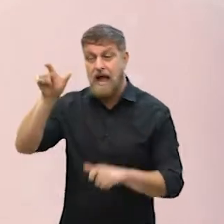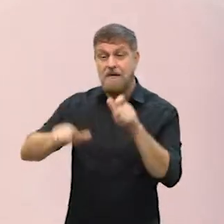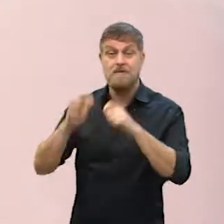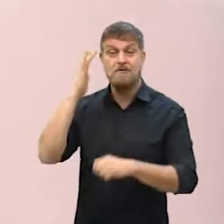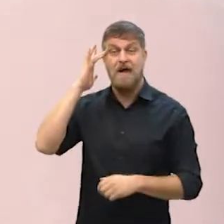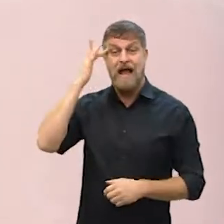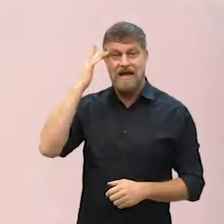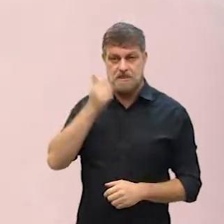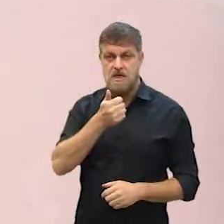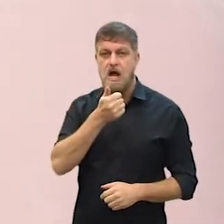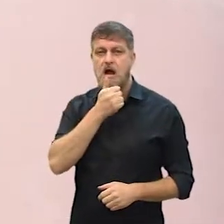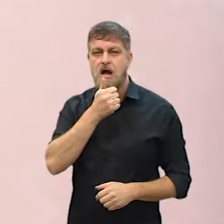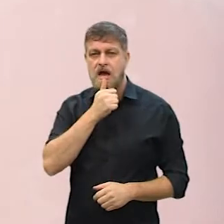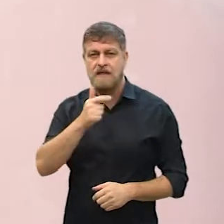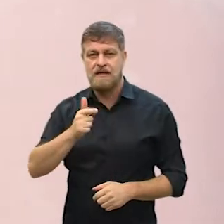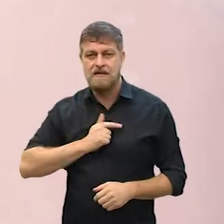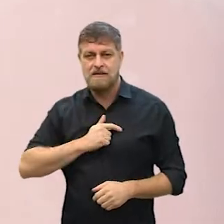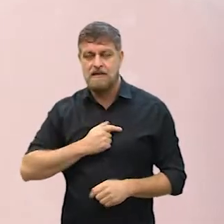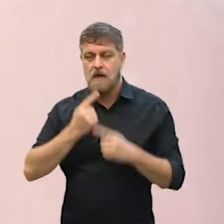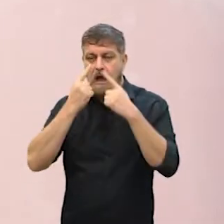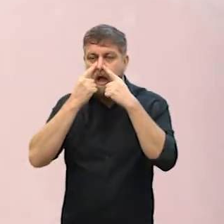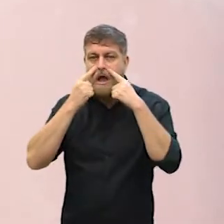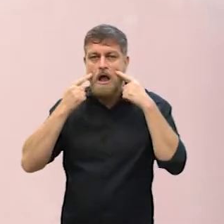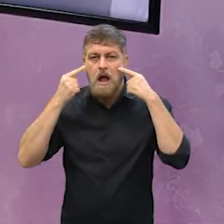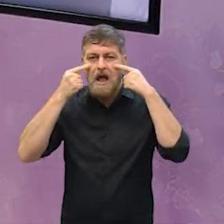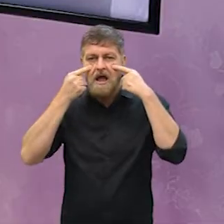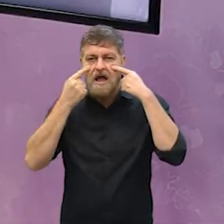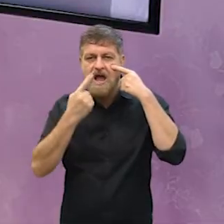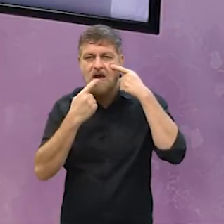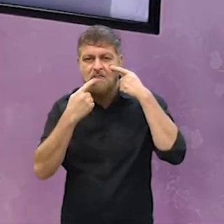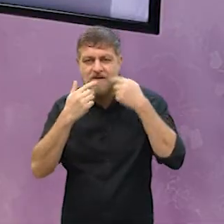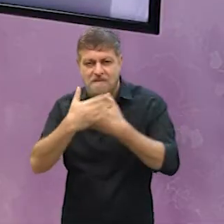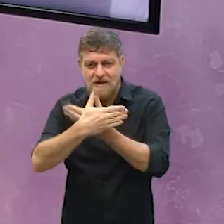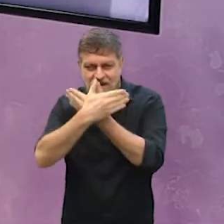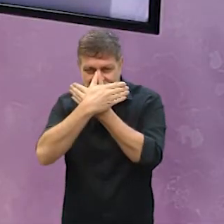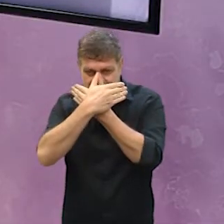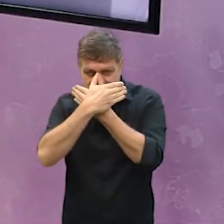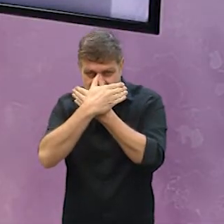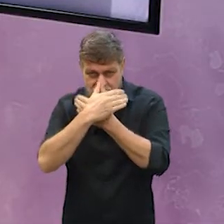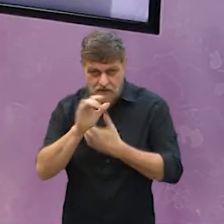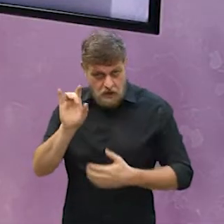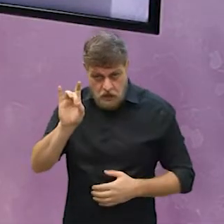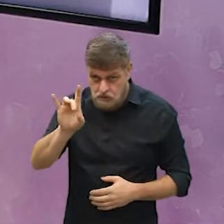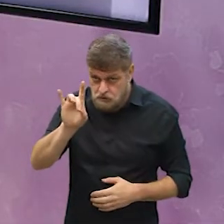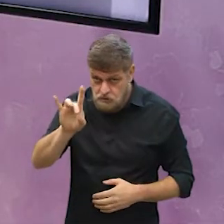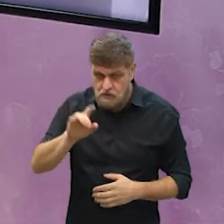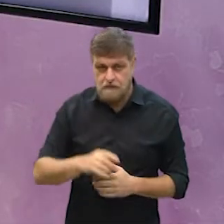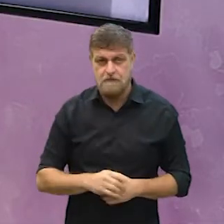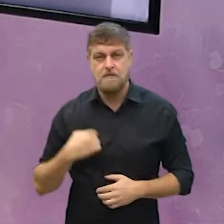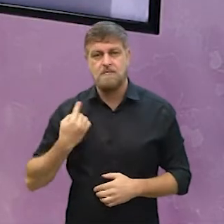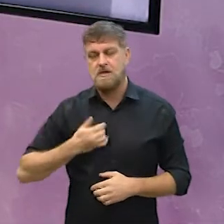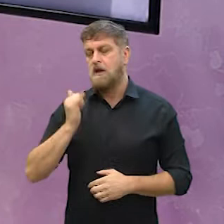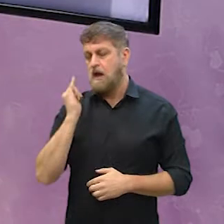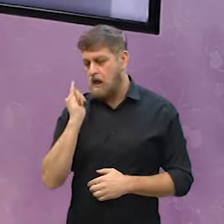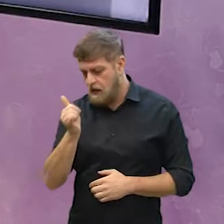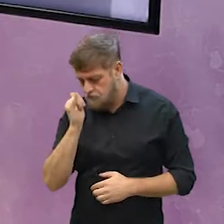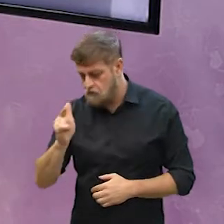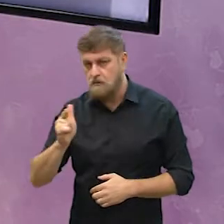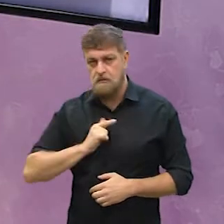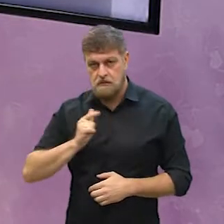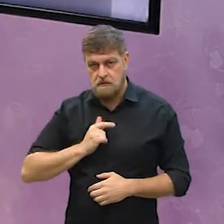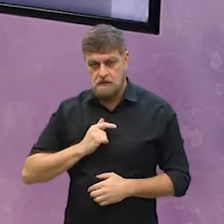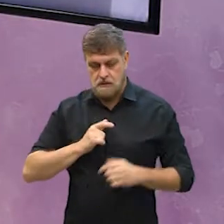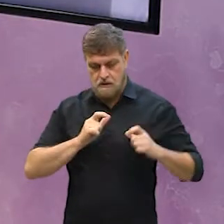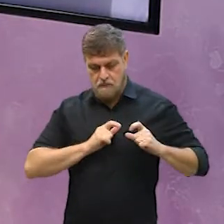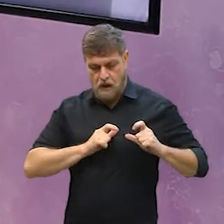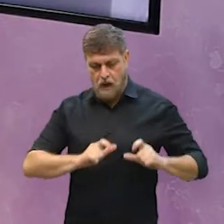o Lucas muita gente acha ainda existe isso lúpus é só essas manchas vermelhas no rosto a gente até já falou